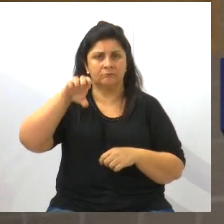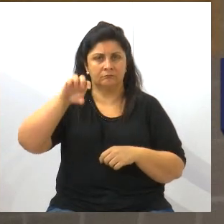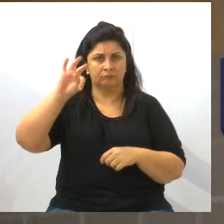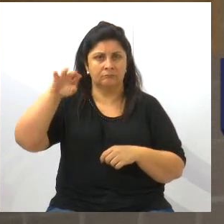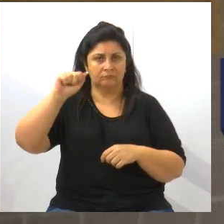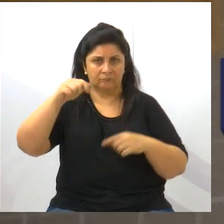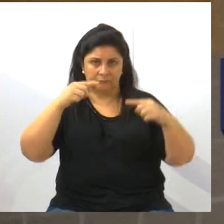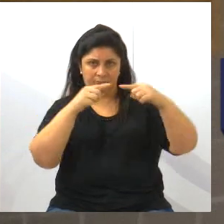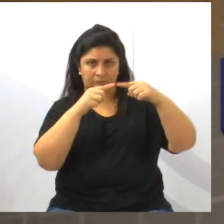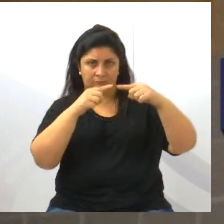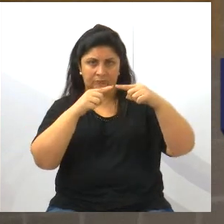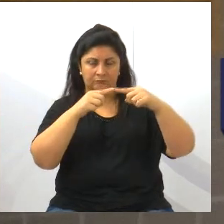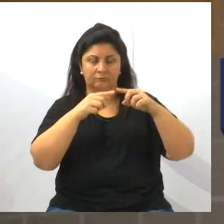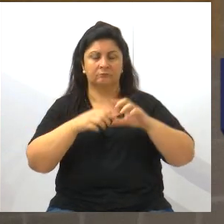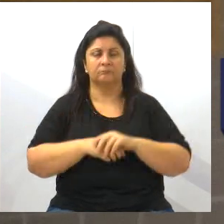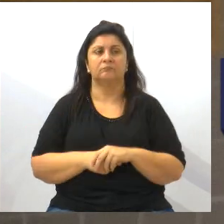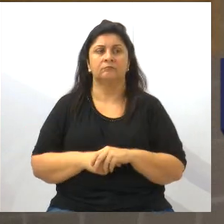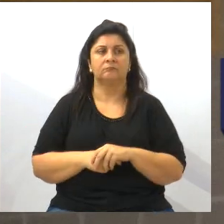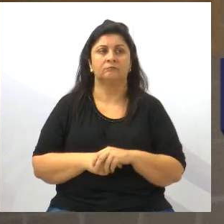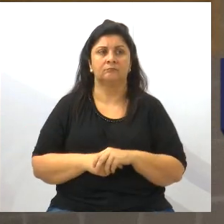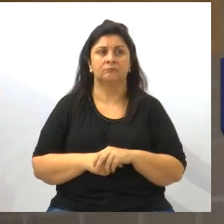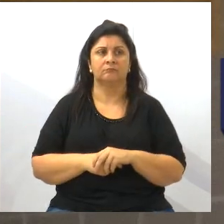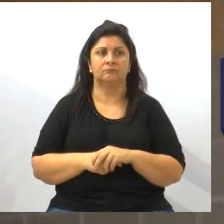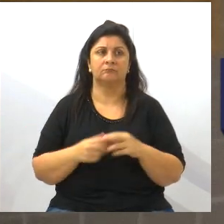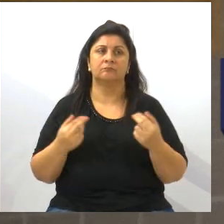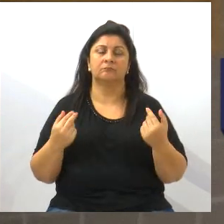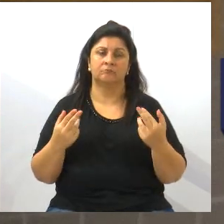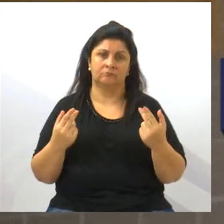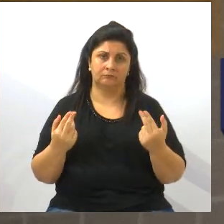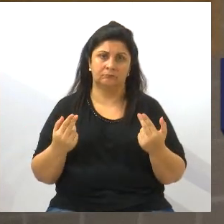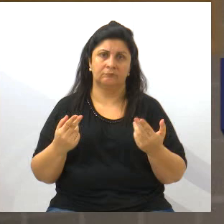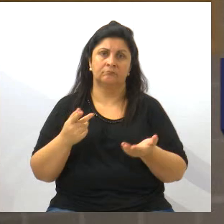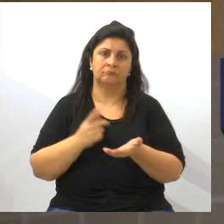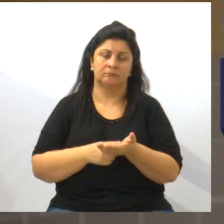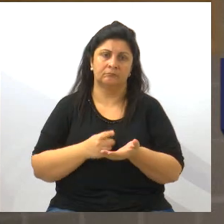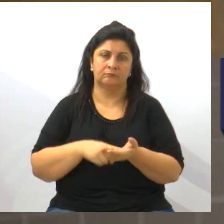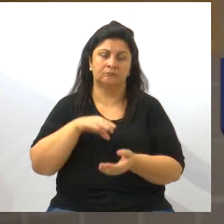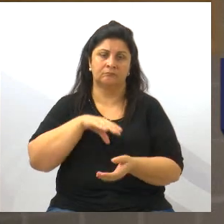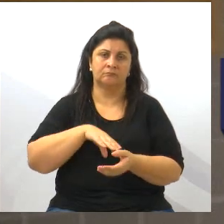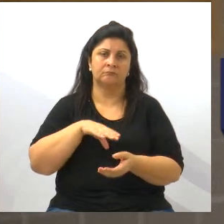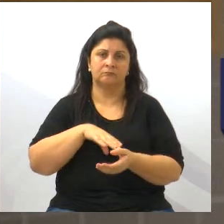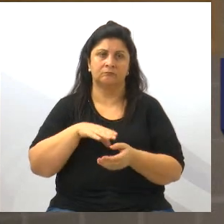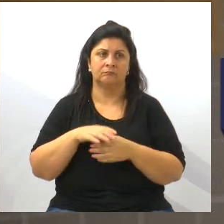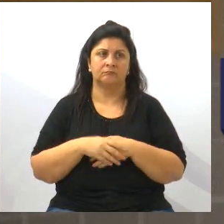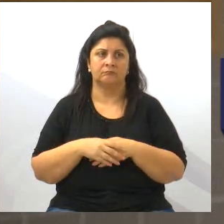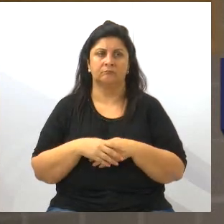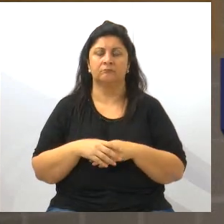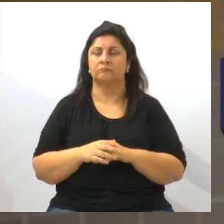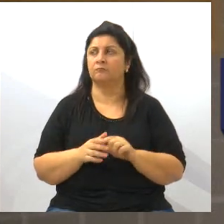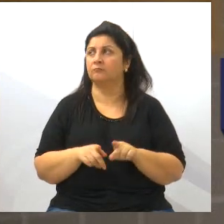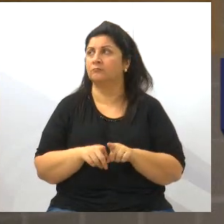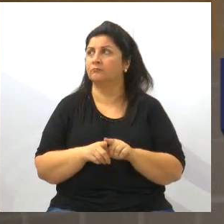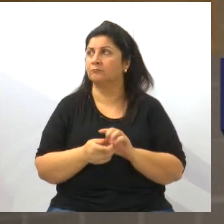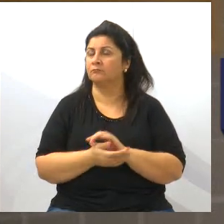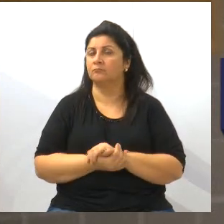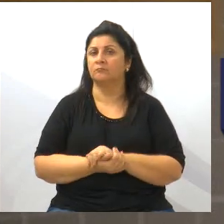metas estaduais, né, assim como o plano municipal também da habitação,